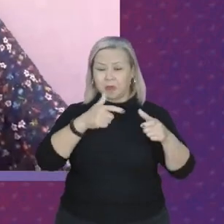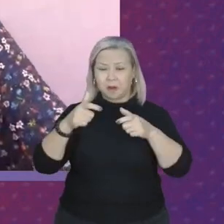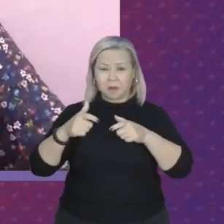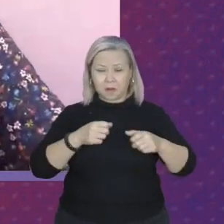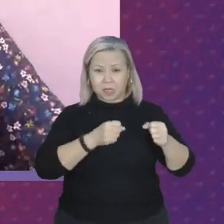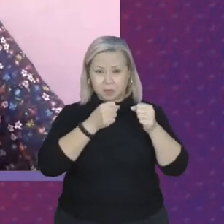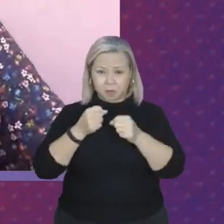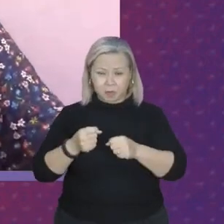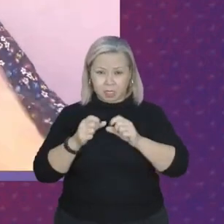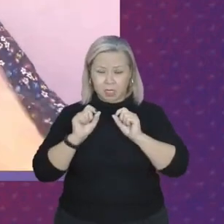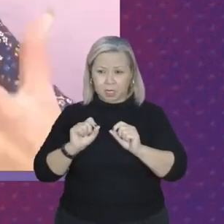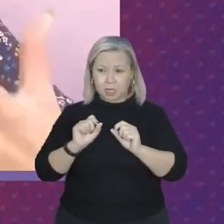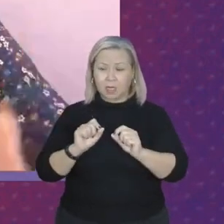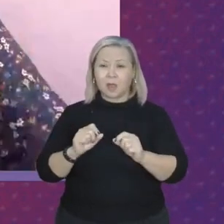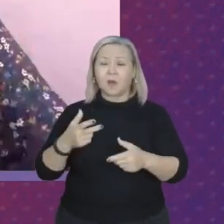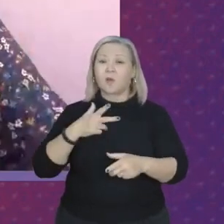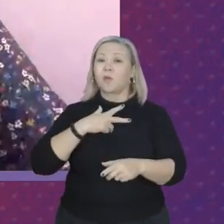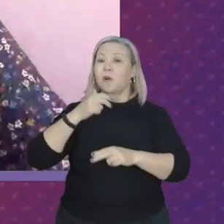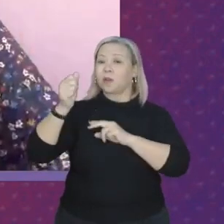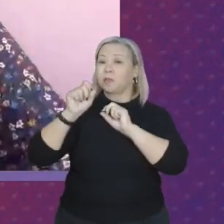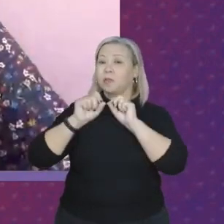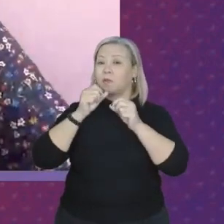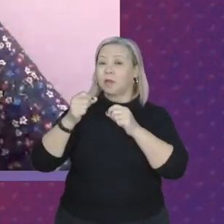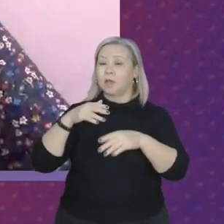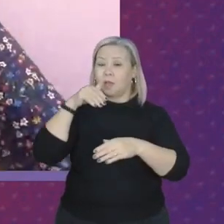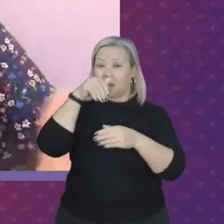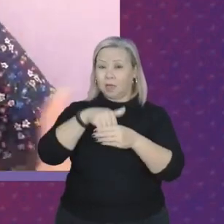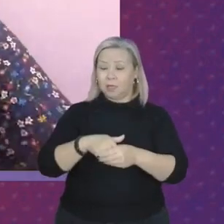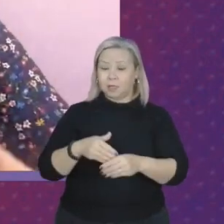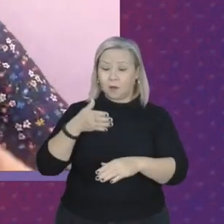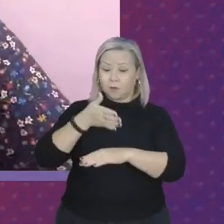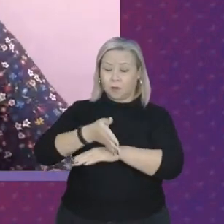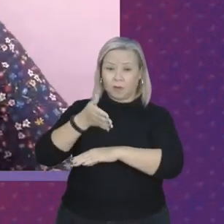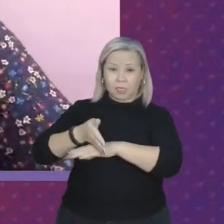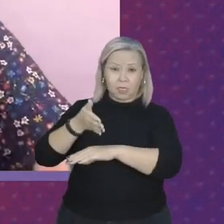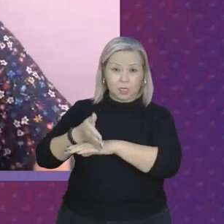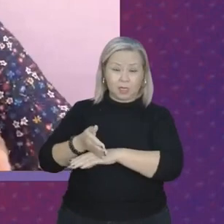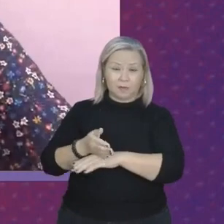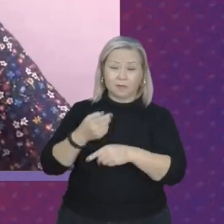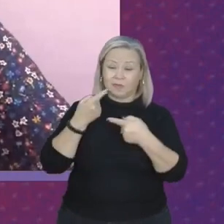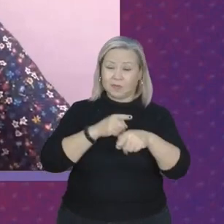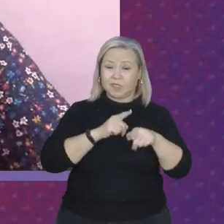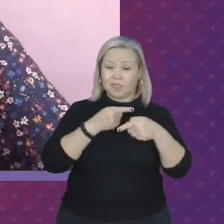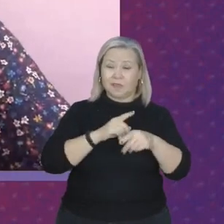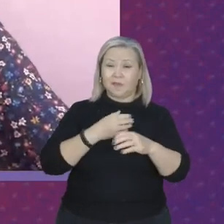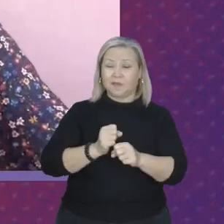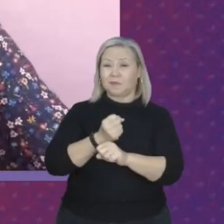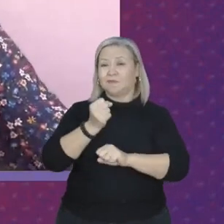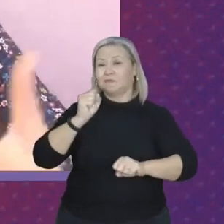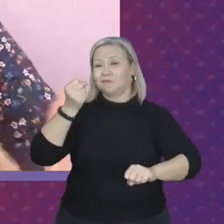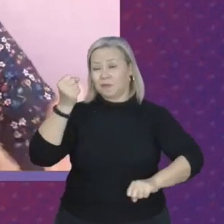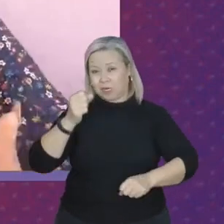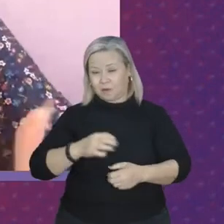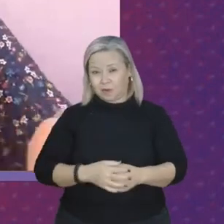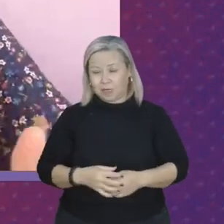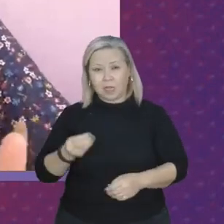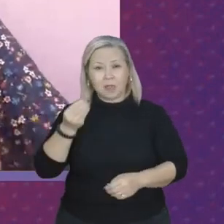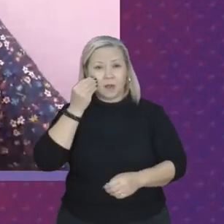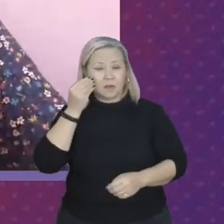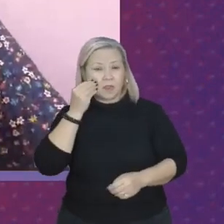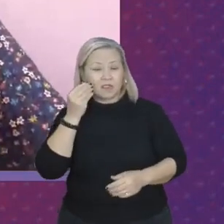quando eu ganhei a eleição e entro nesse espaço, os desafios eles são ainda maiores, porque a tentativa